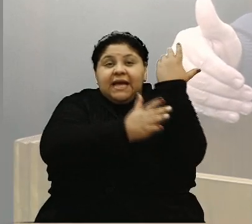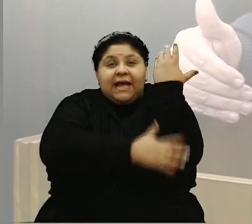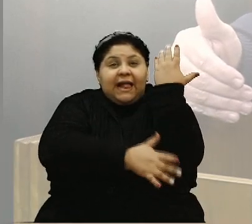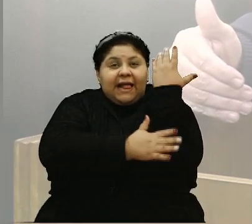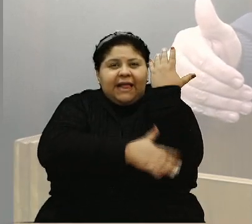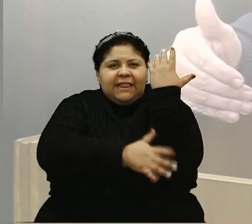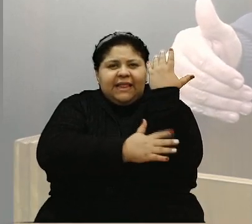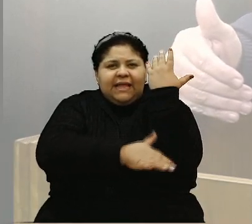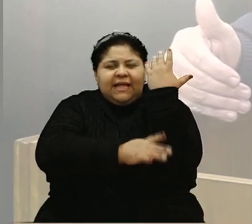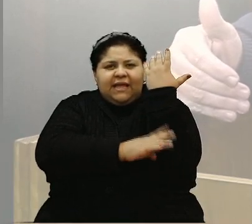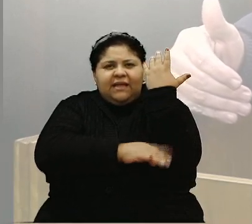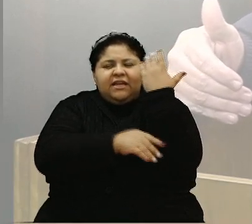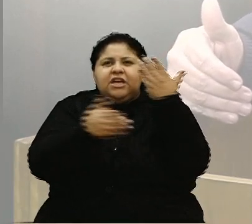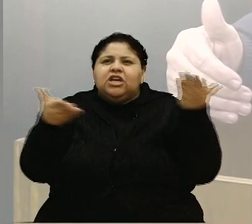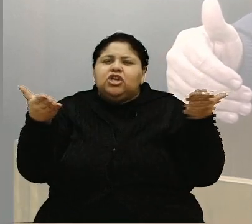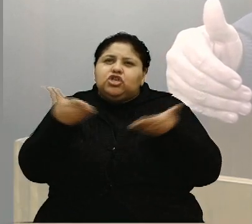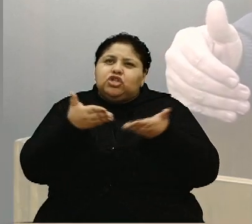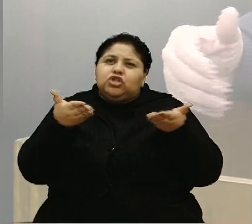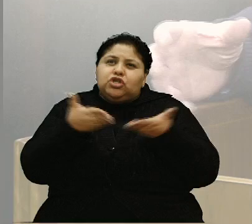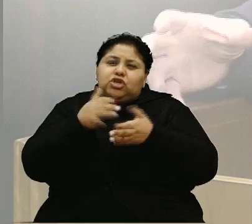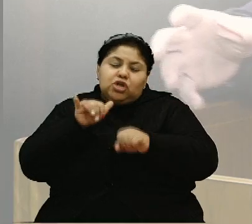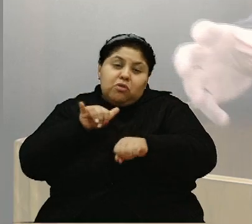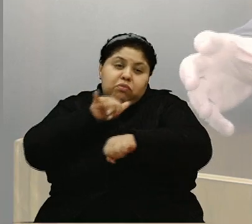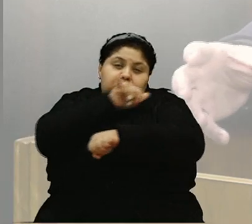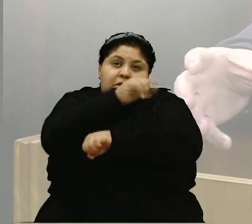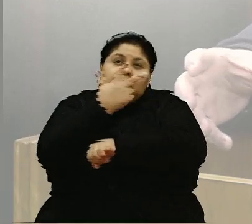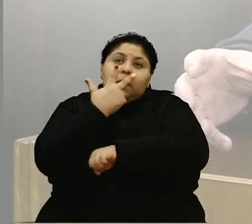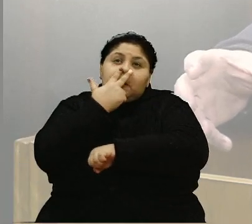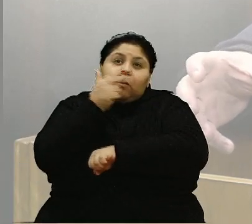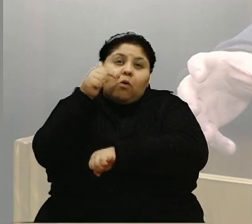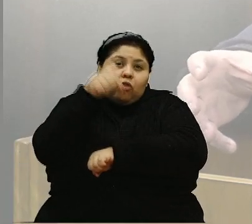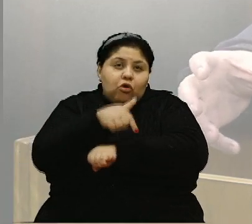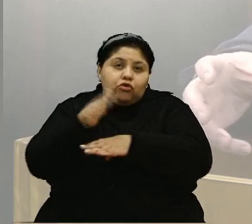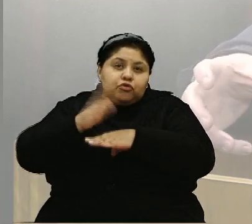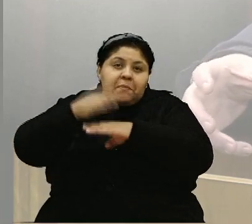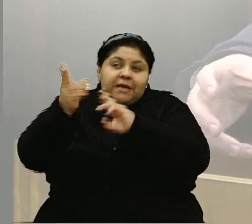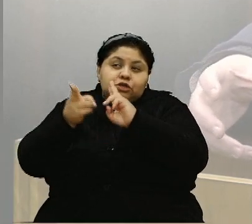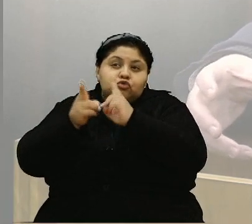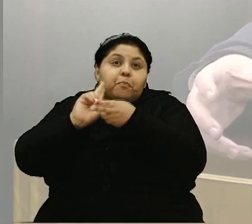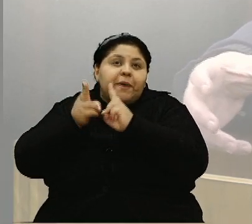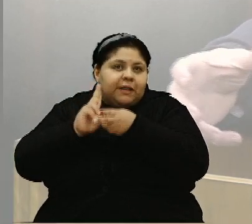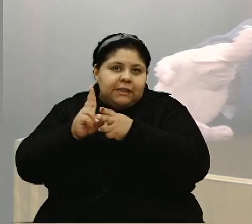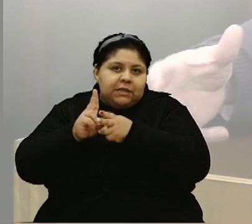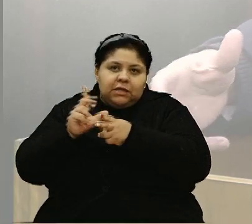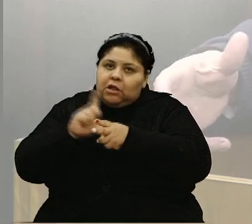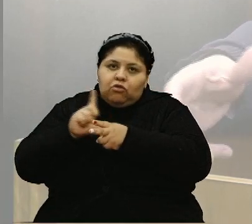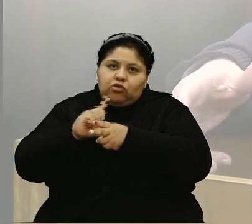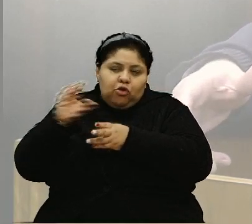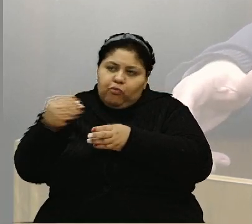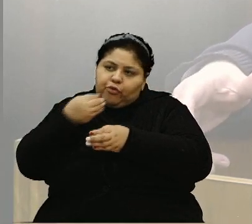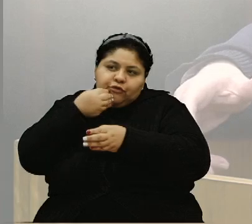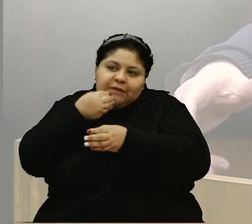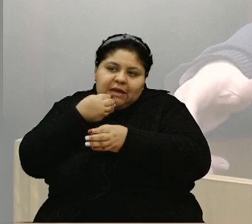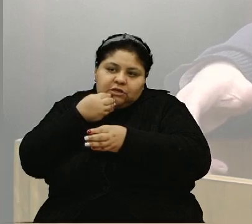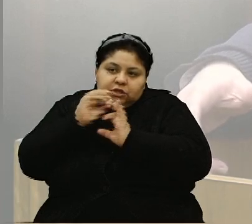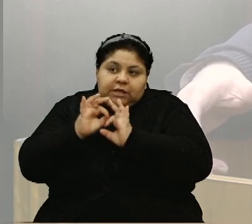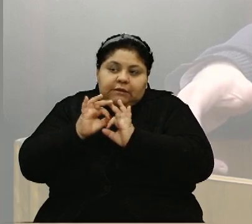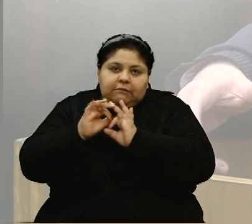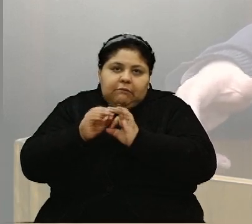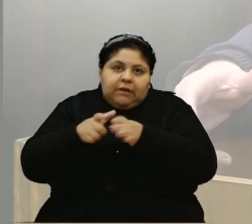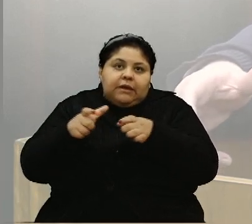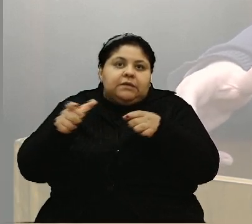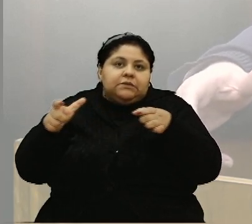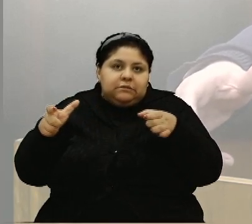ali de Canela já é um aeroporto como o nosso, mais urbano, então não tem tanta chance de expansão. E